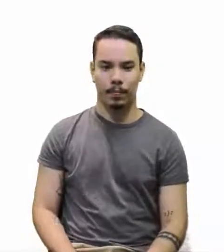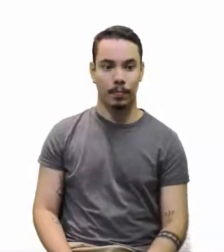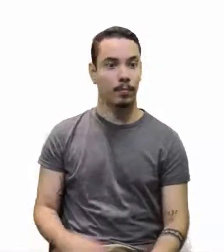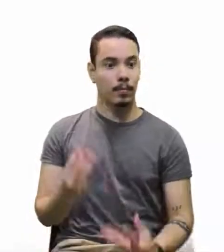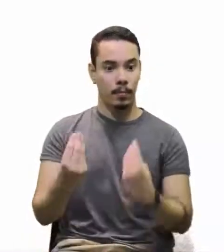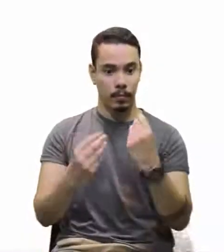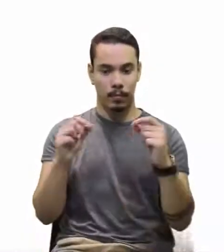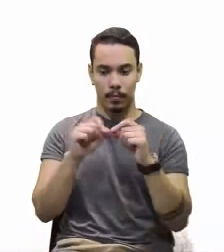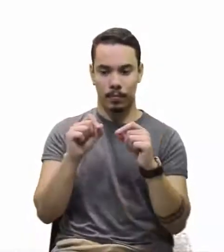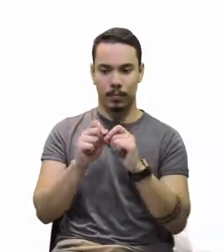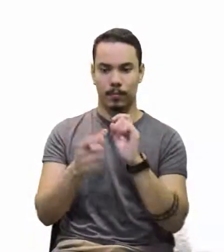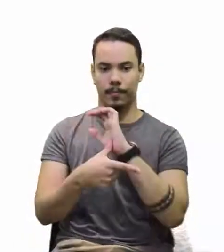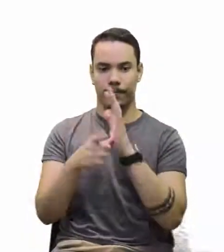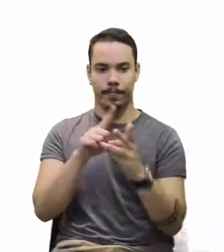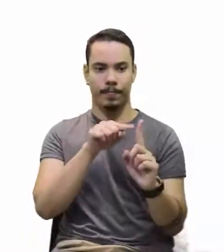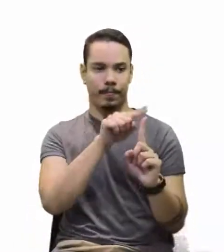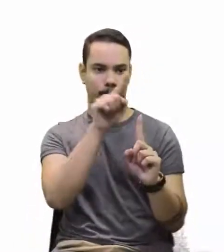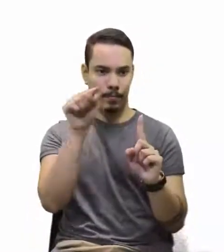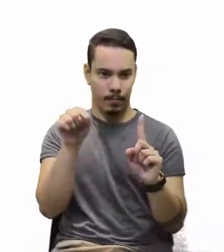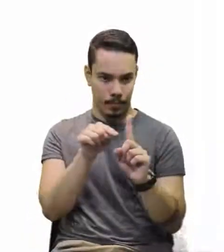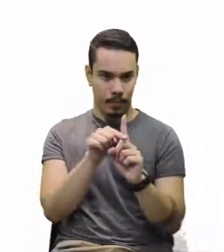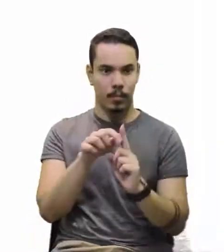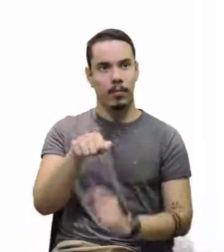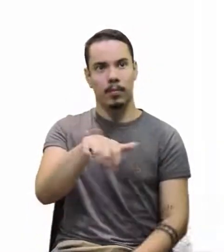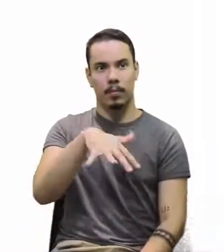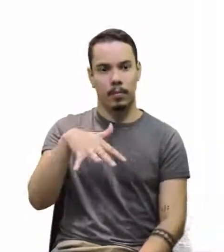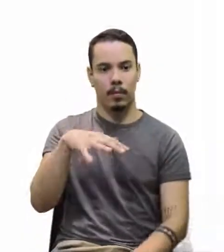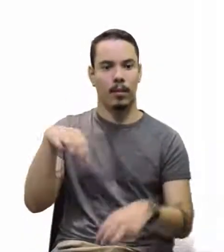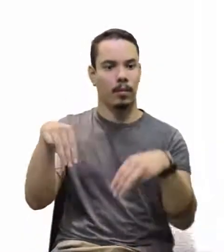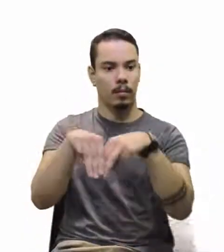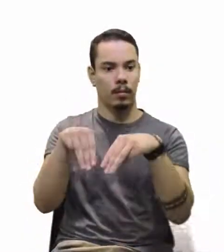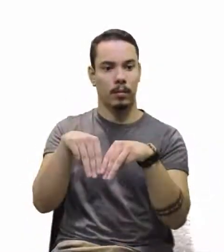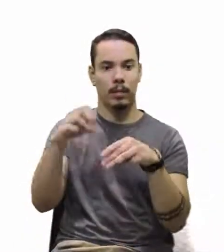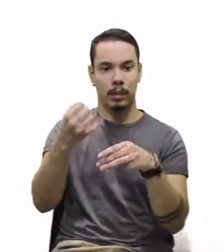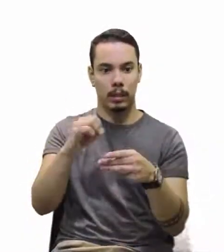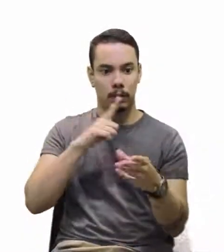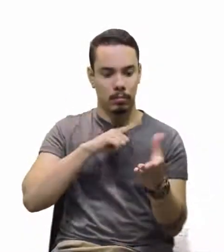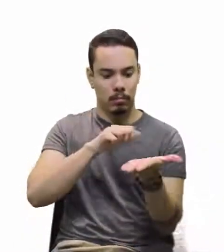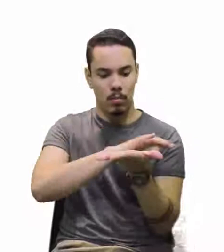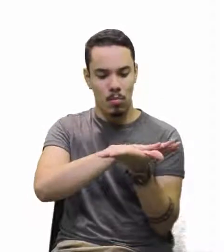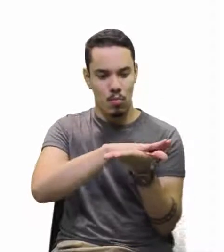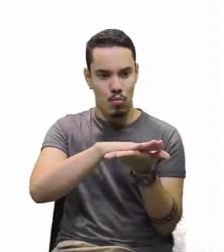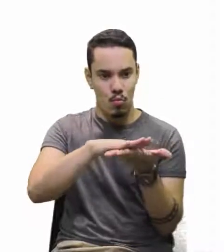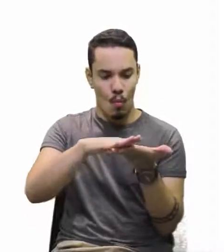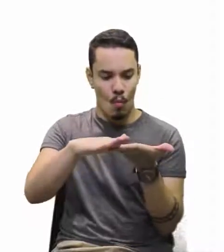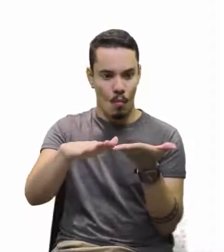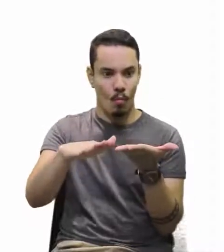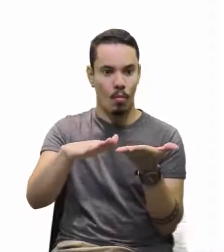fazer indutância de um circuito. O campo magnético saindo do plano.